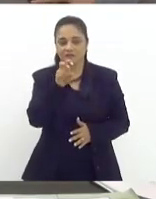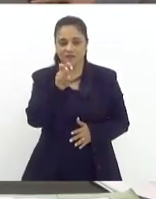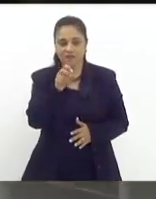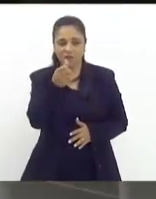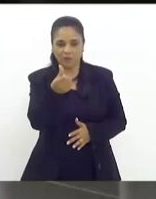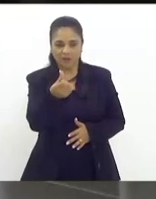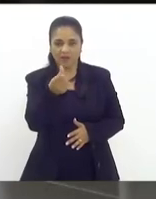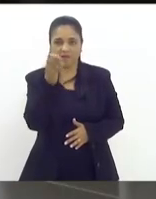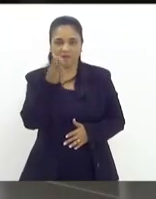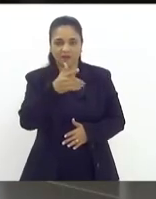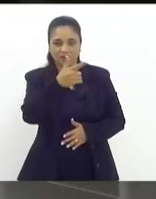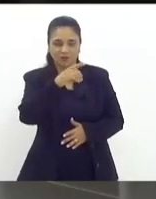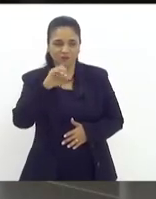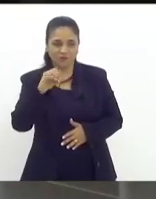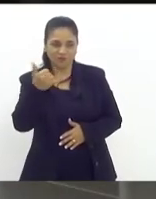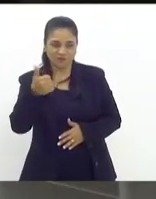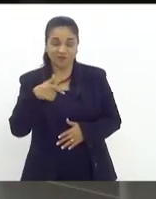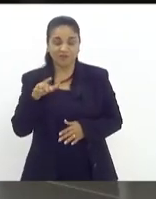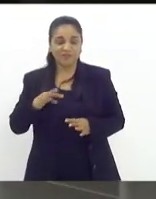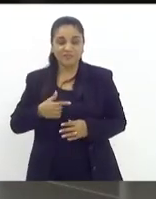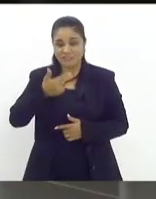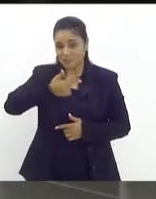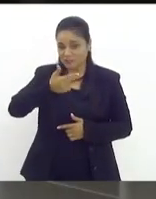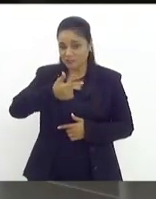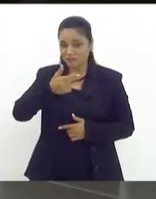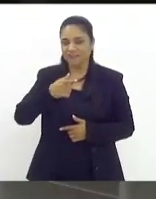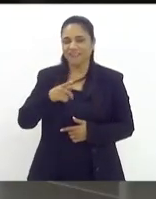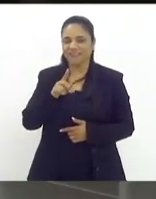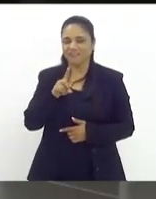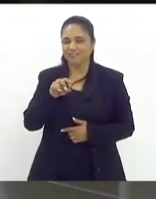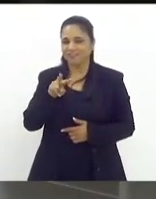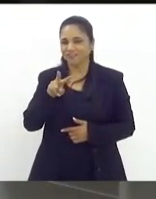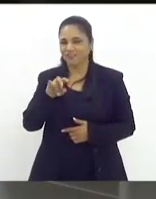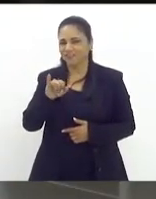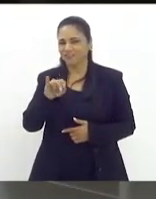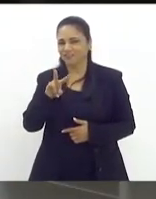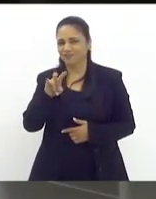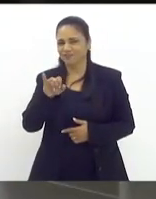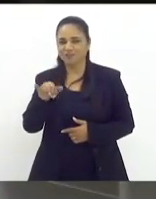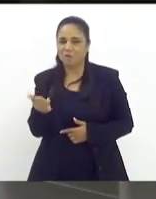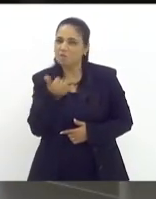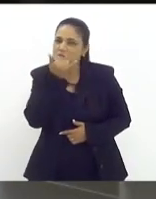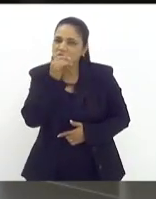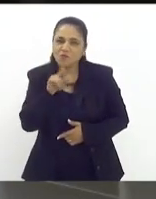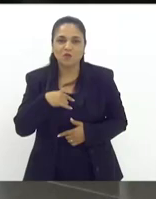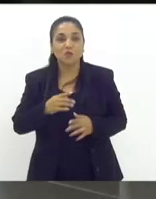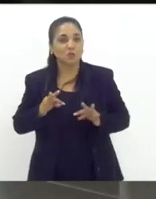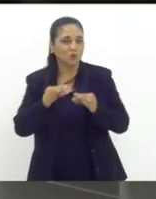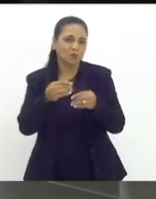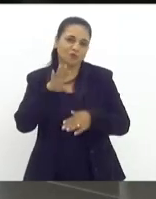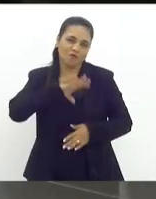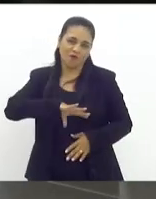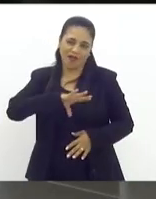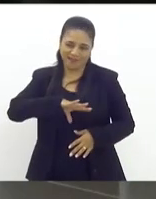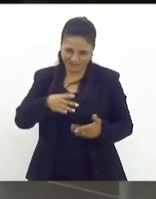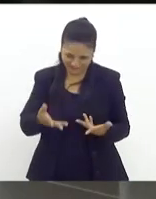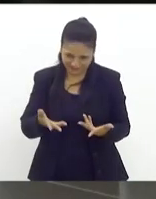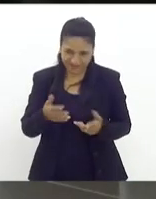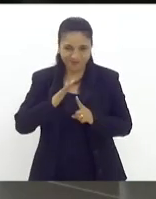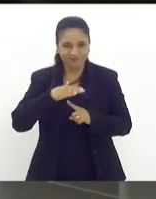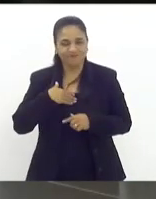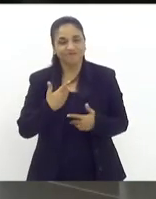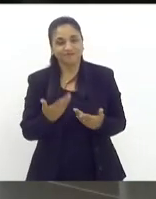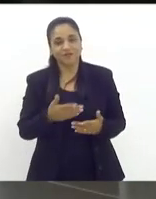divisão quase todo mundo vai ser Vasco. Que me perdoe os vascaínos de plantão. Projeto de lei 1556